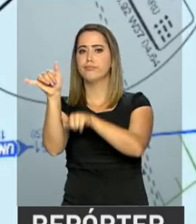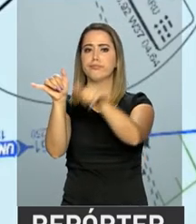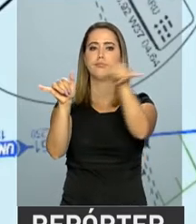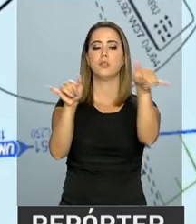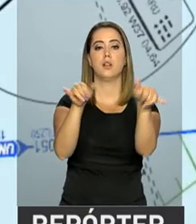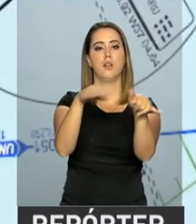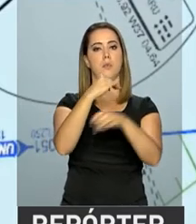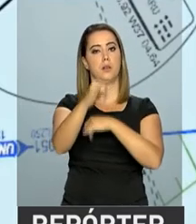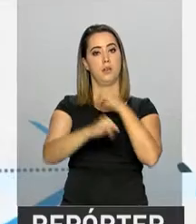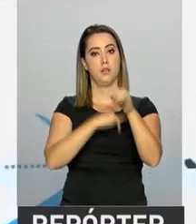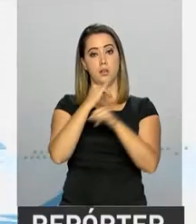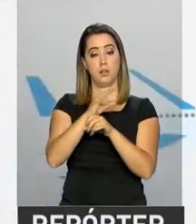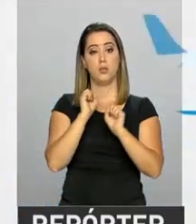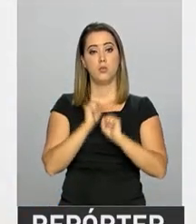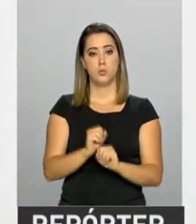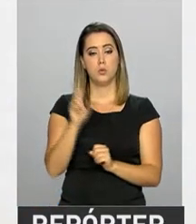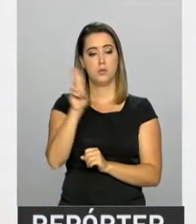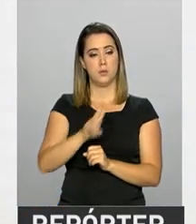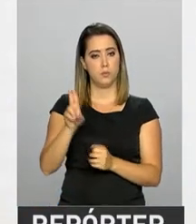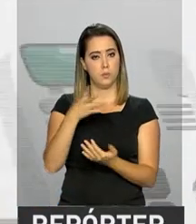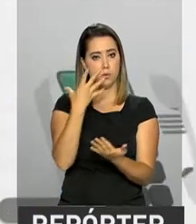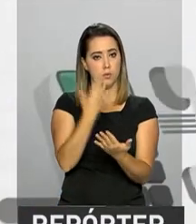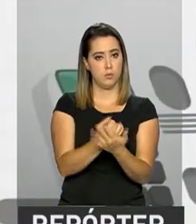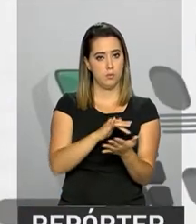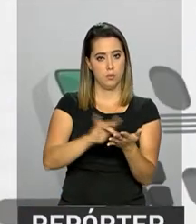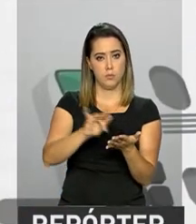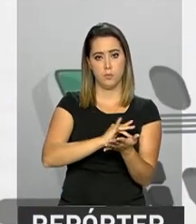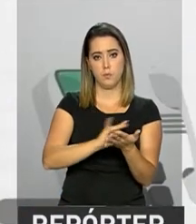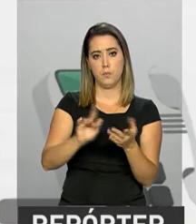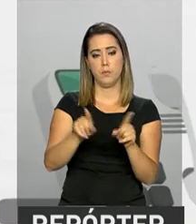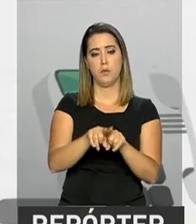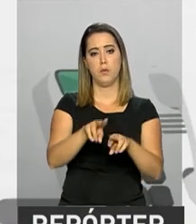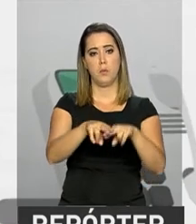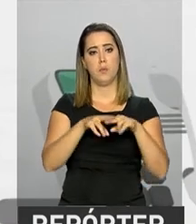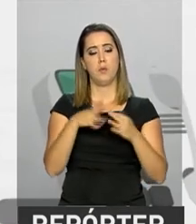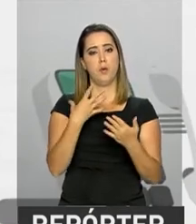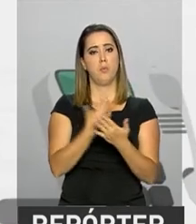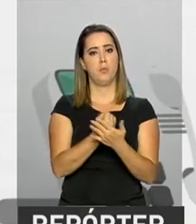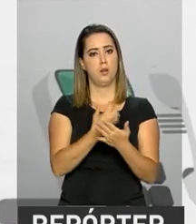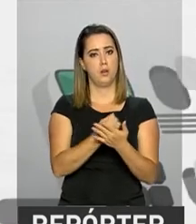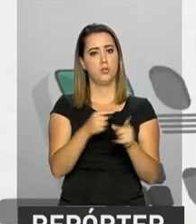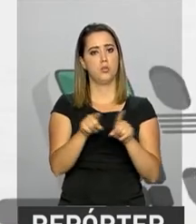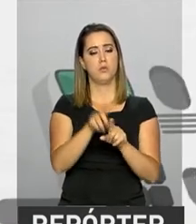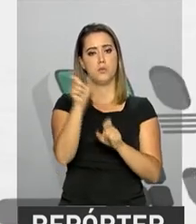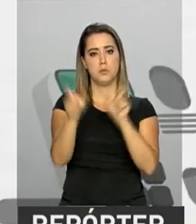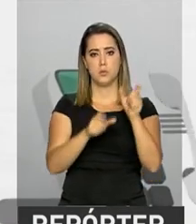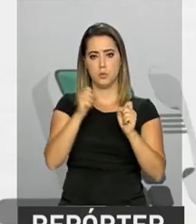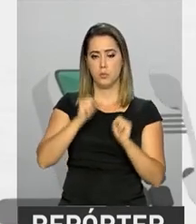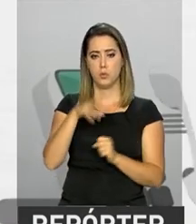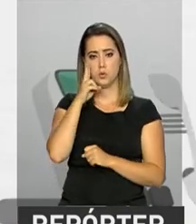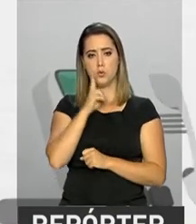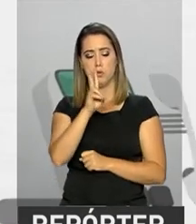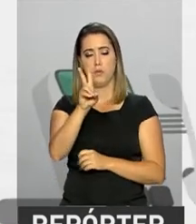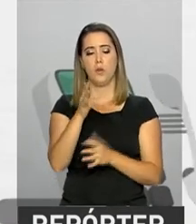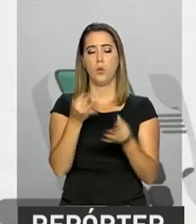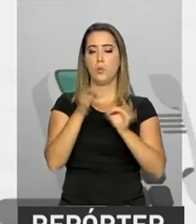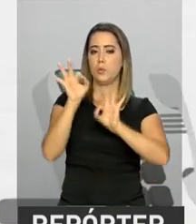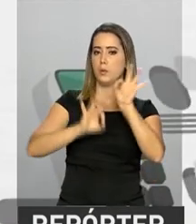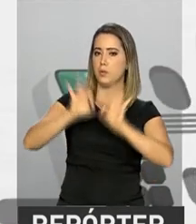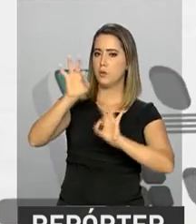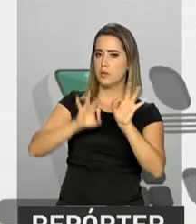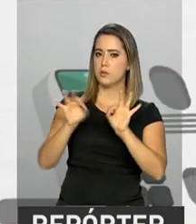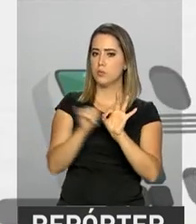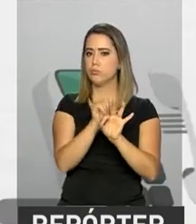com versões para as plataformas e oeci android por meio do aplicativo o piloto pode consultar o plano de vôo